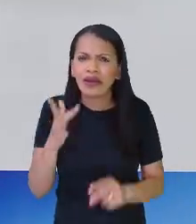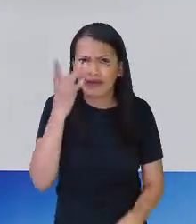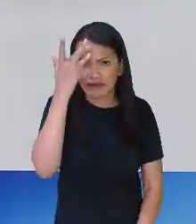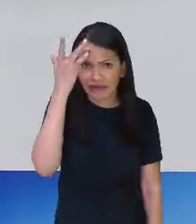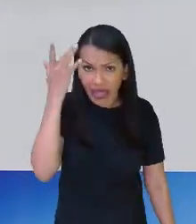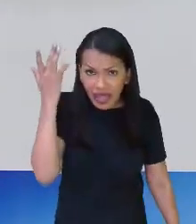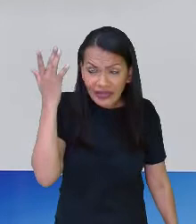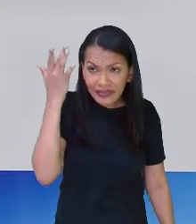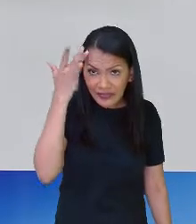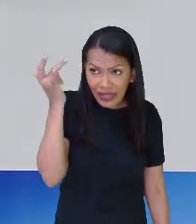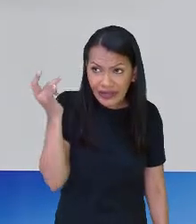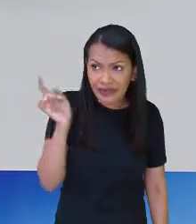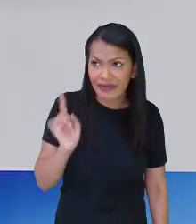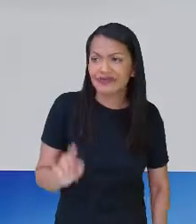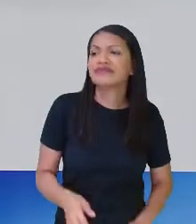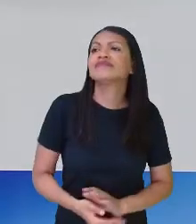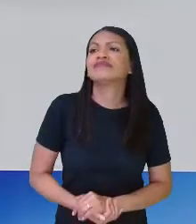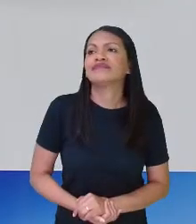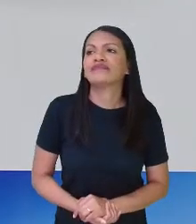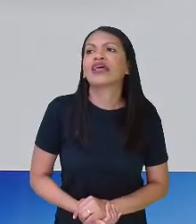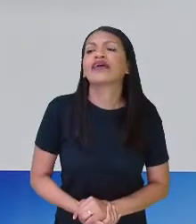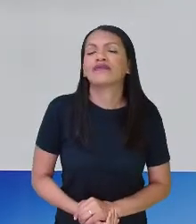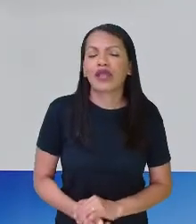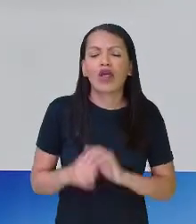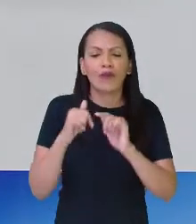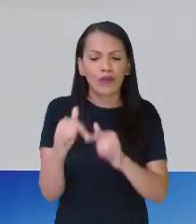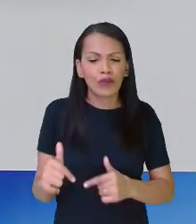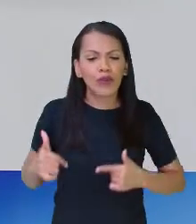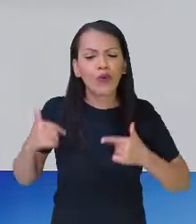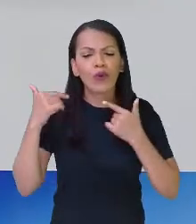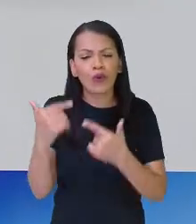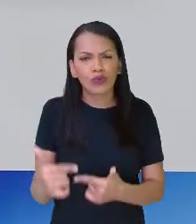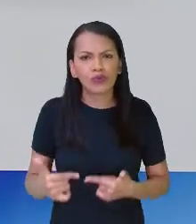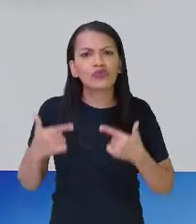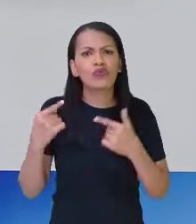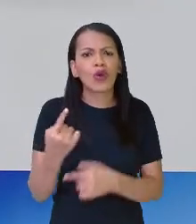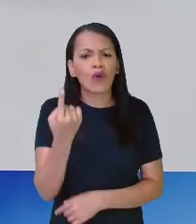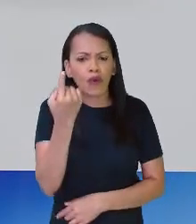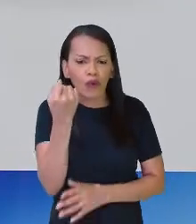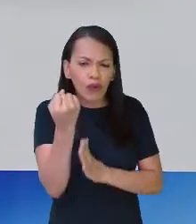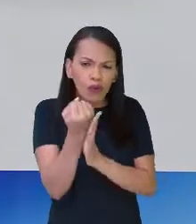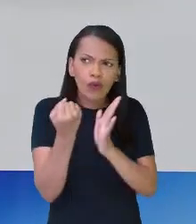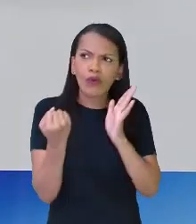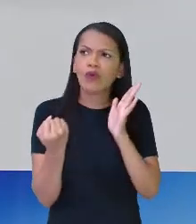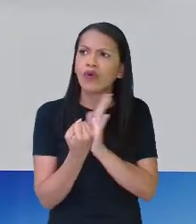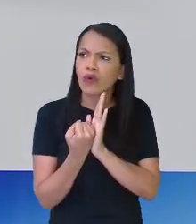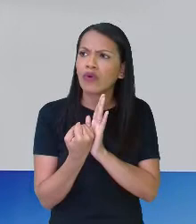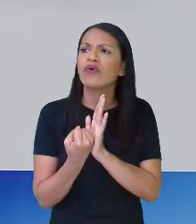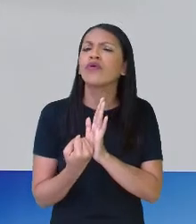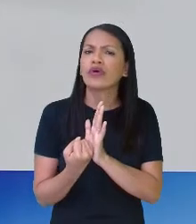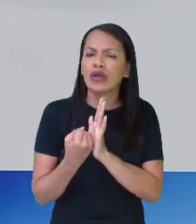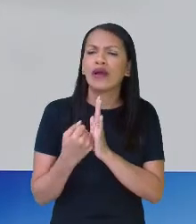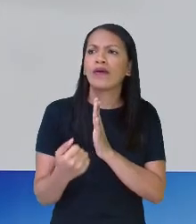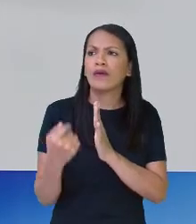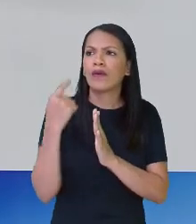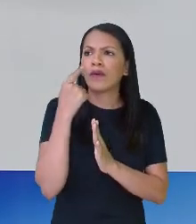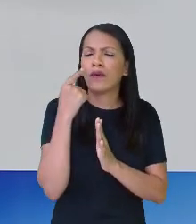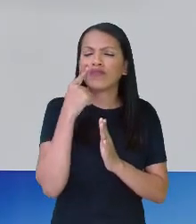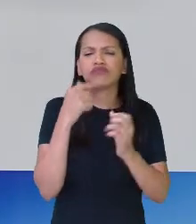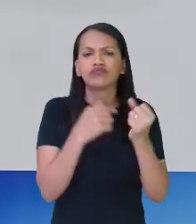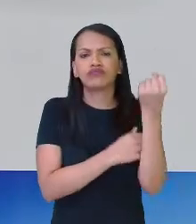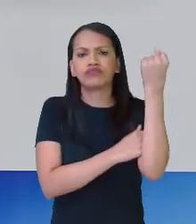facilmente, tá certo? Resistiu por mais de um século e o seu mito se transformou-se em um moderno símbolo de